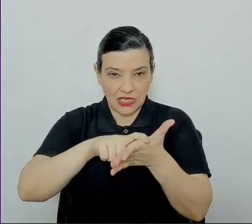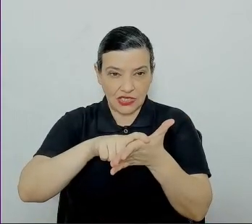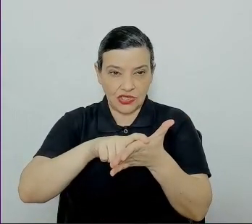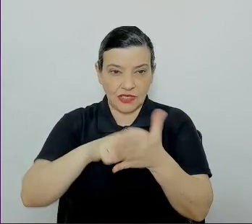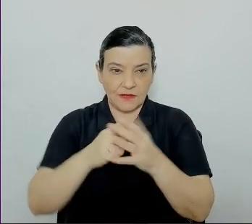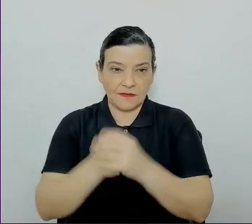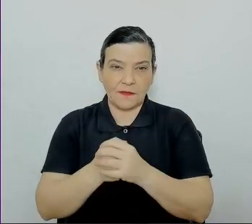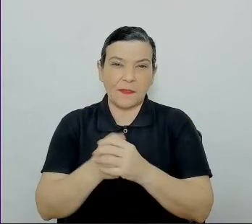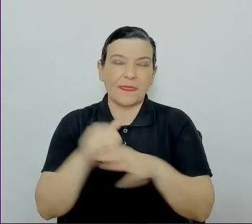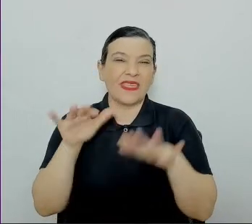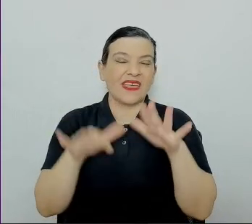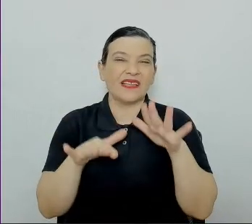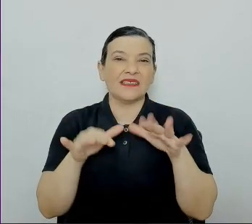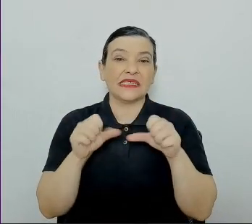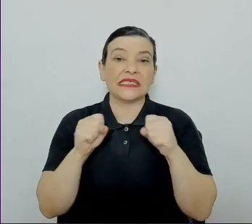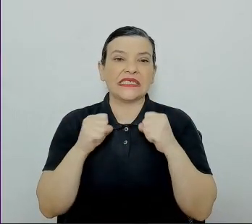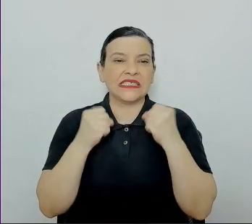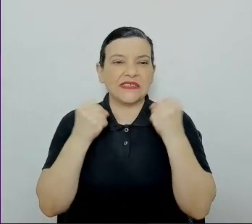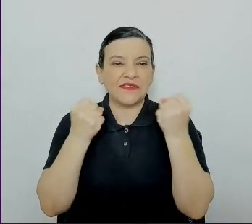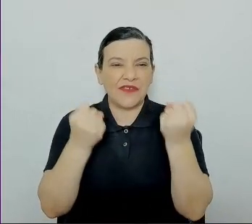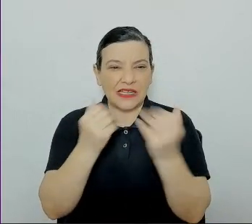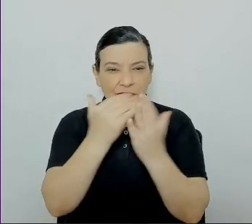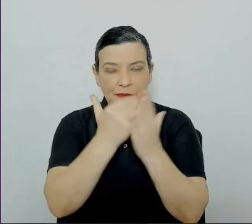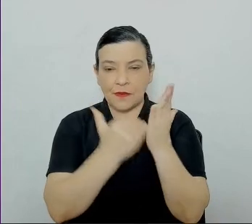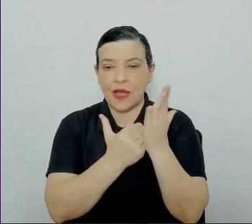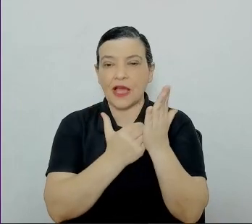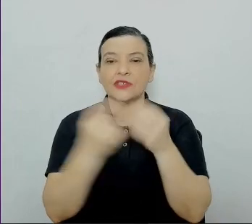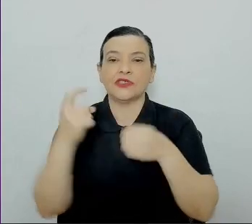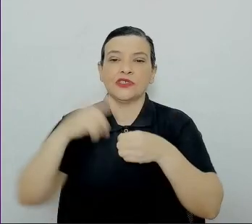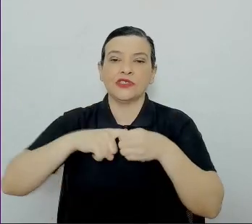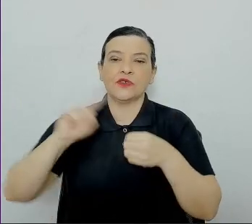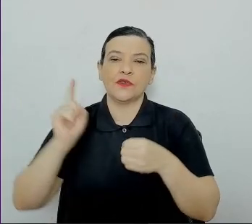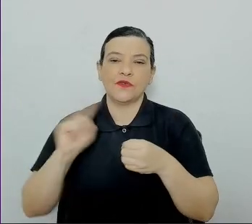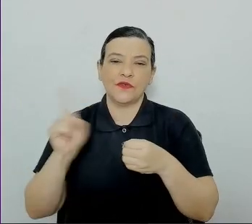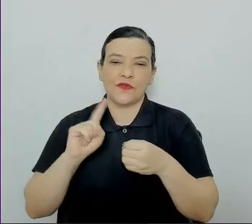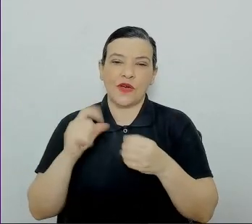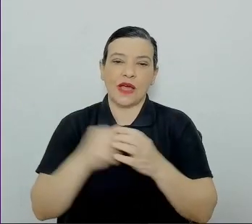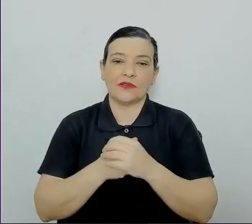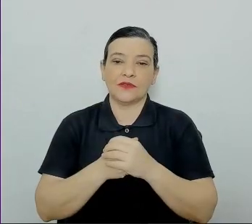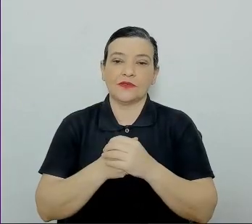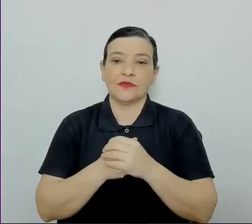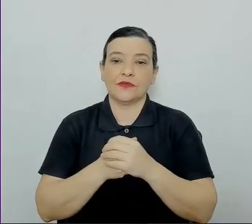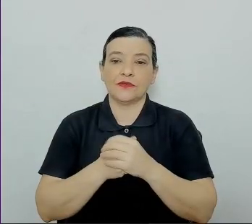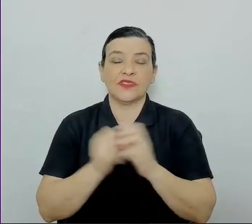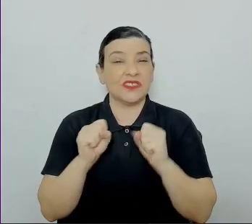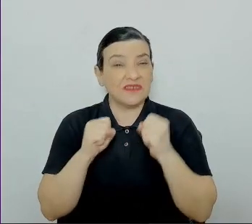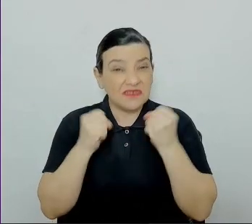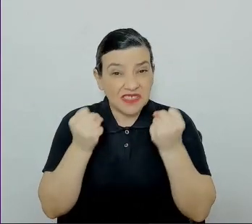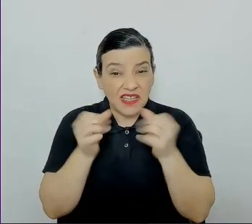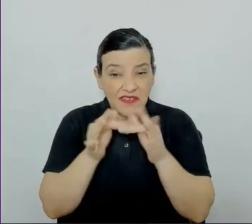tem baixo esforço não volta. Ou seja, a retenção de quando é de baixo esforço é bem mais alta.